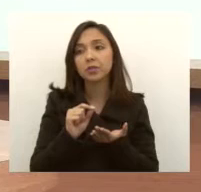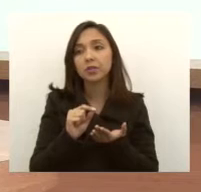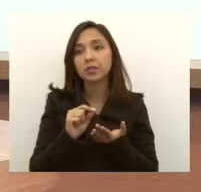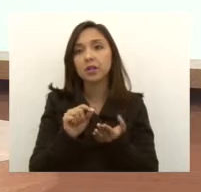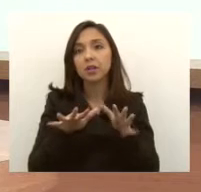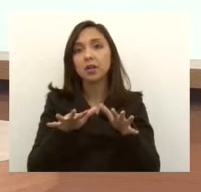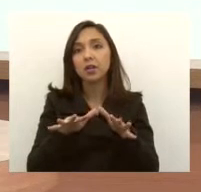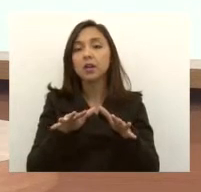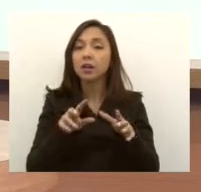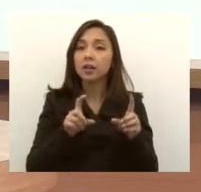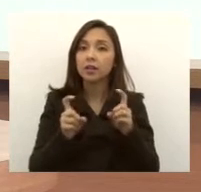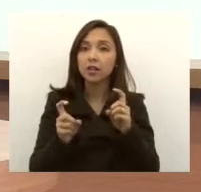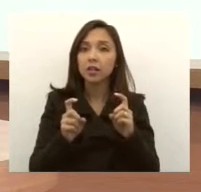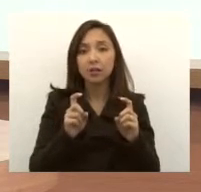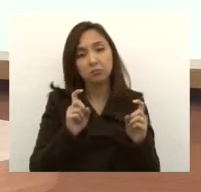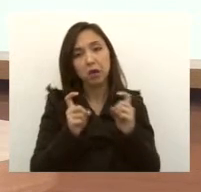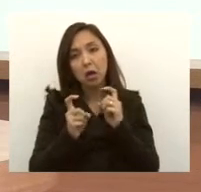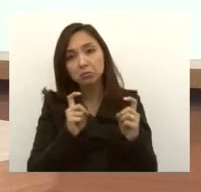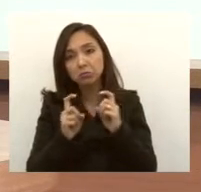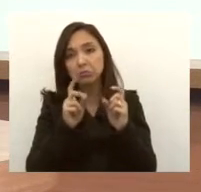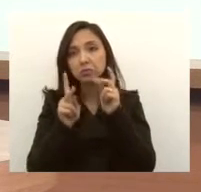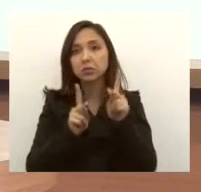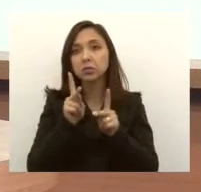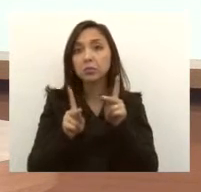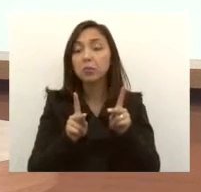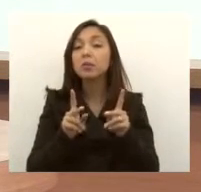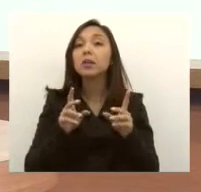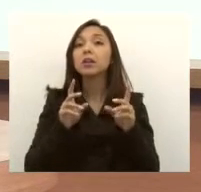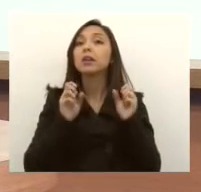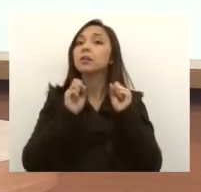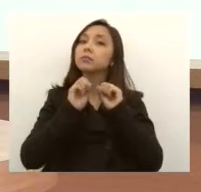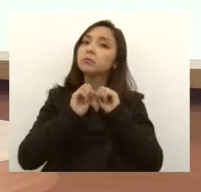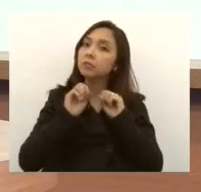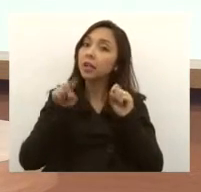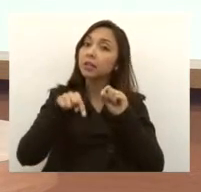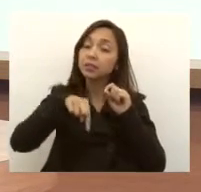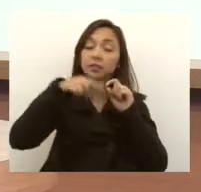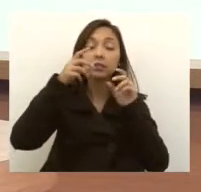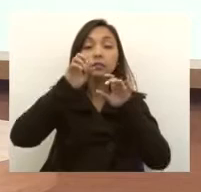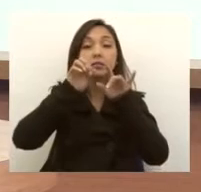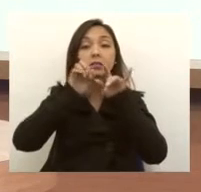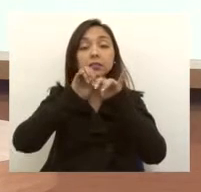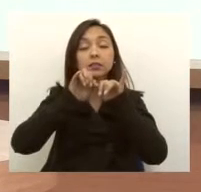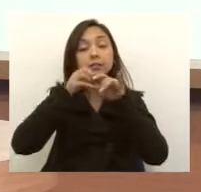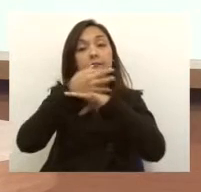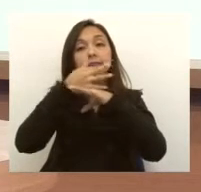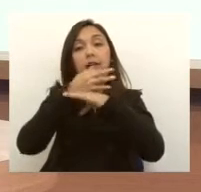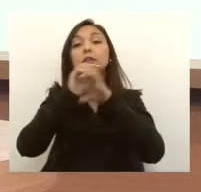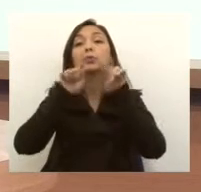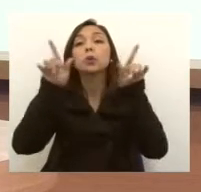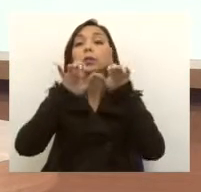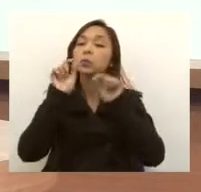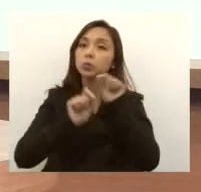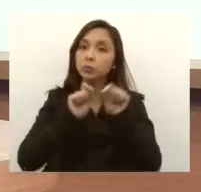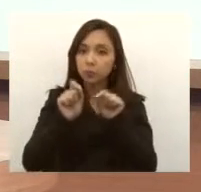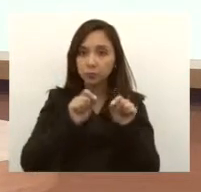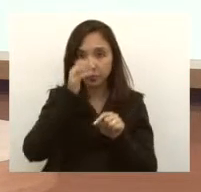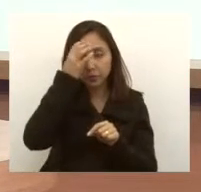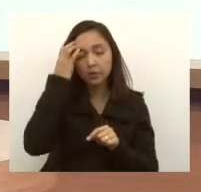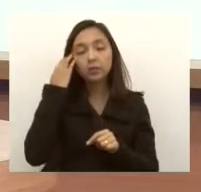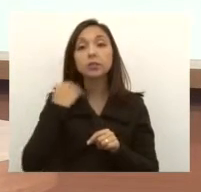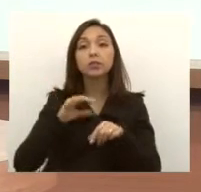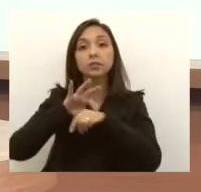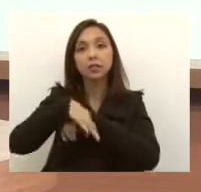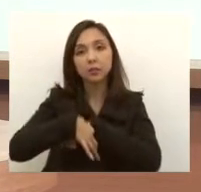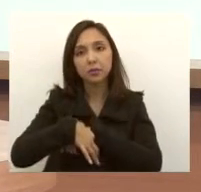audiência pública onde nós vamos discutir a cidade de Guarulhos. E quando nós falamos em segurança pública, nós não